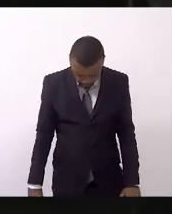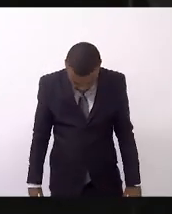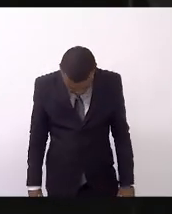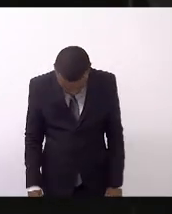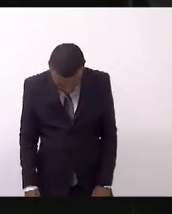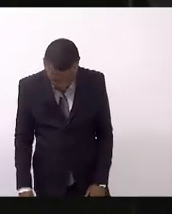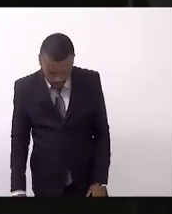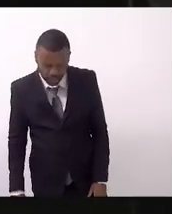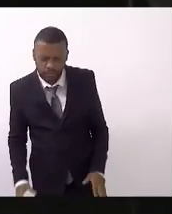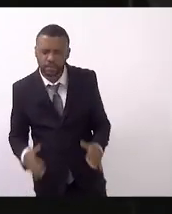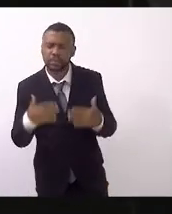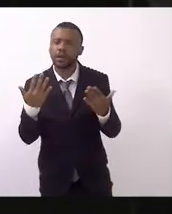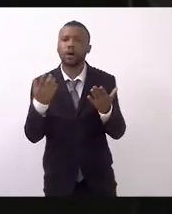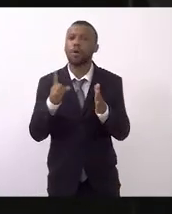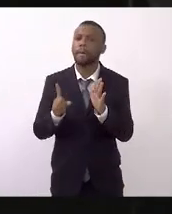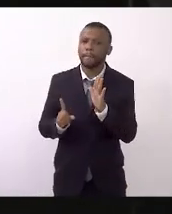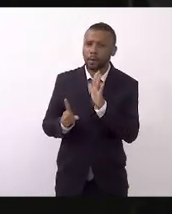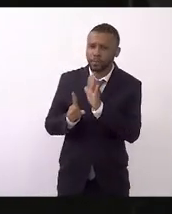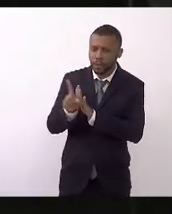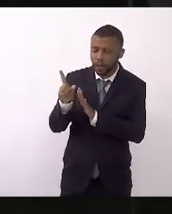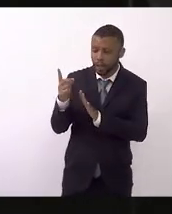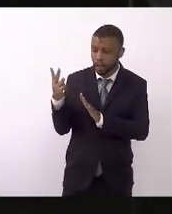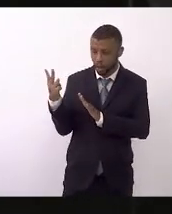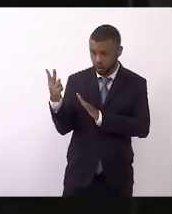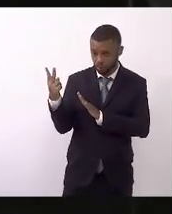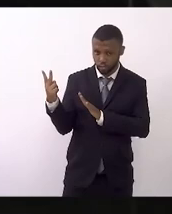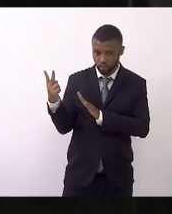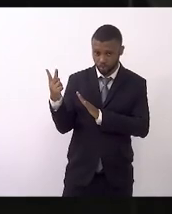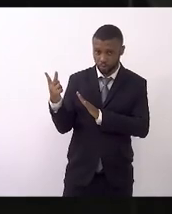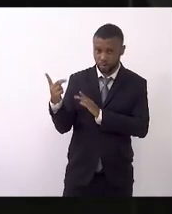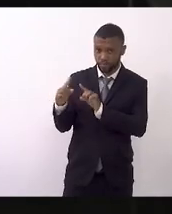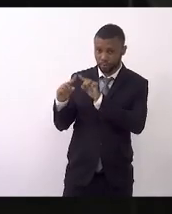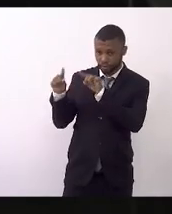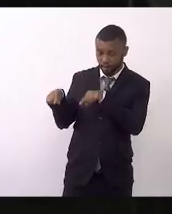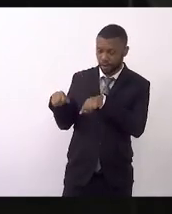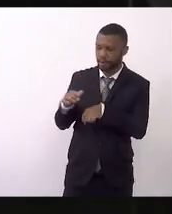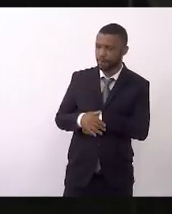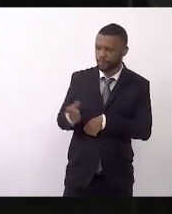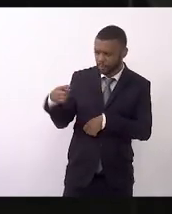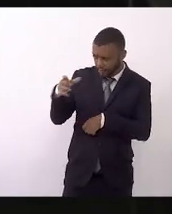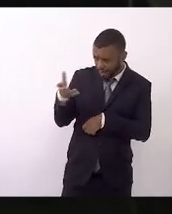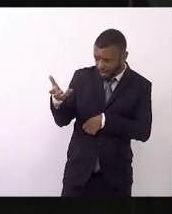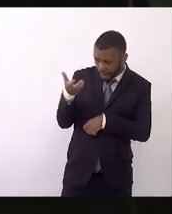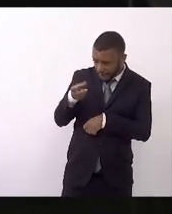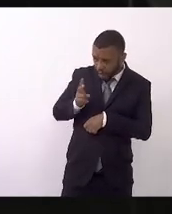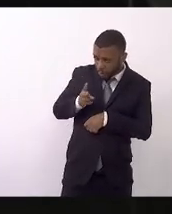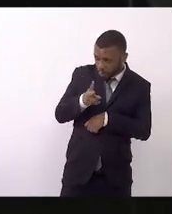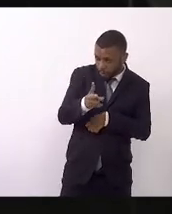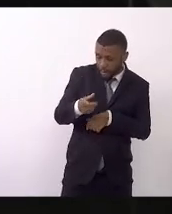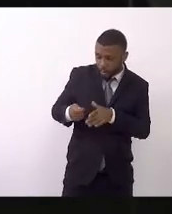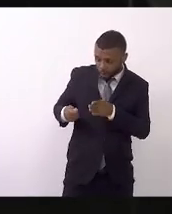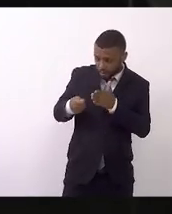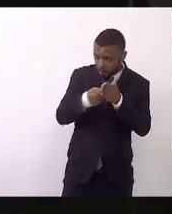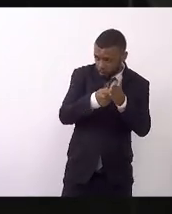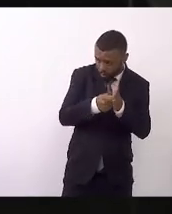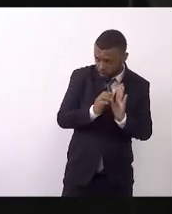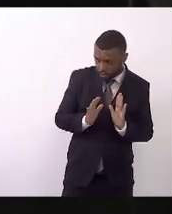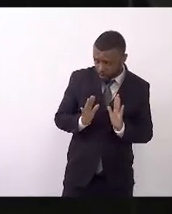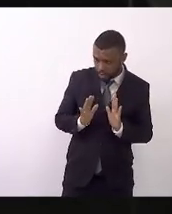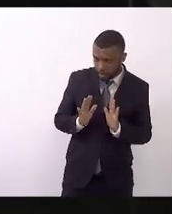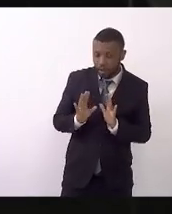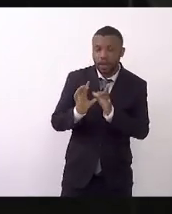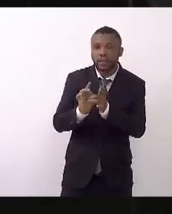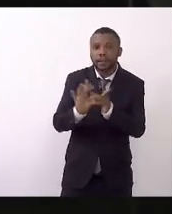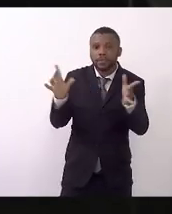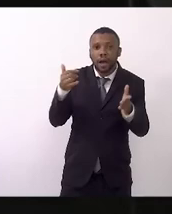E eu perguntei aos dois denunciantes, vocês estão dispostos a seguir com as denúncias e deixar